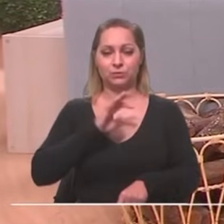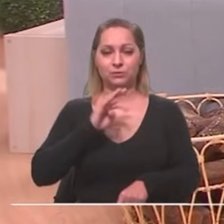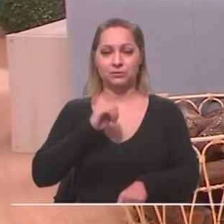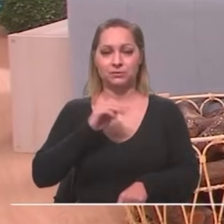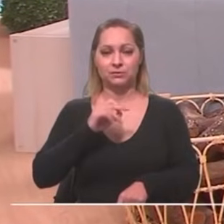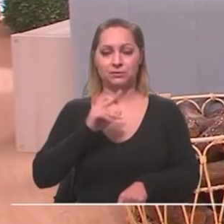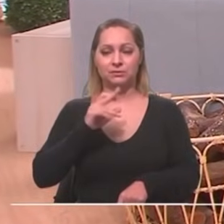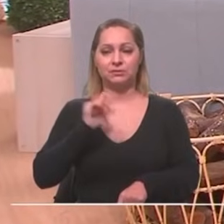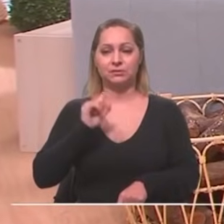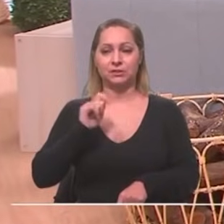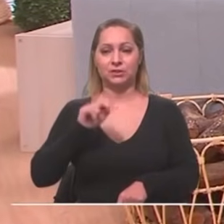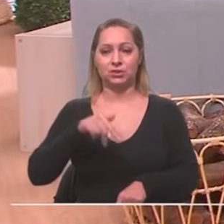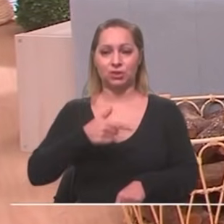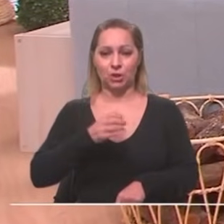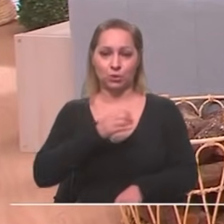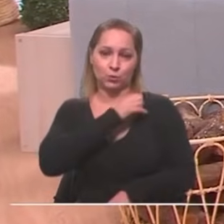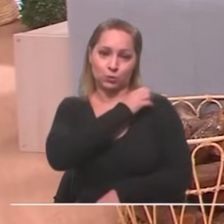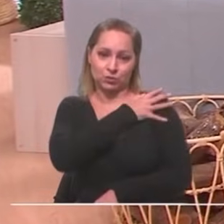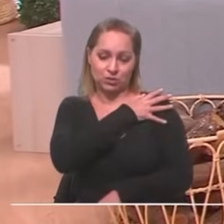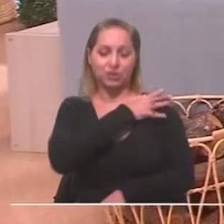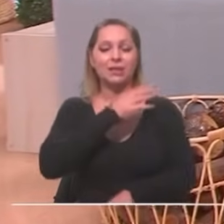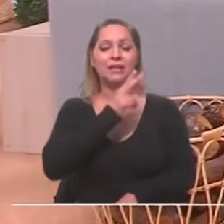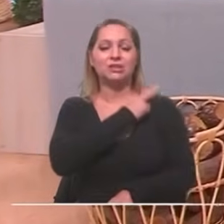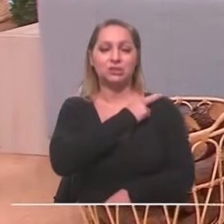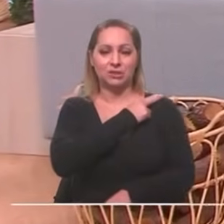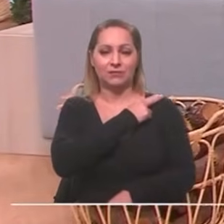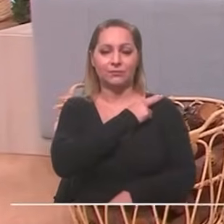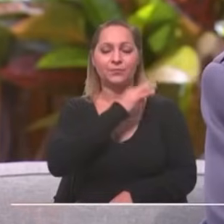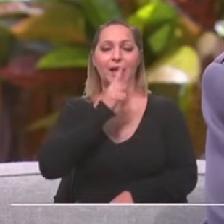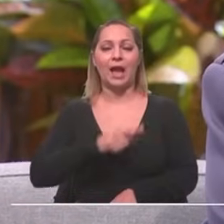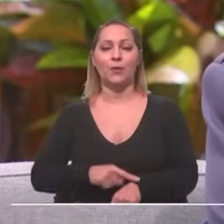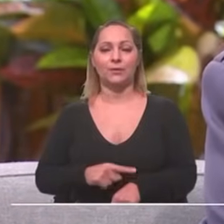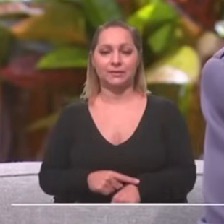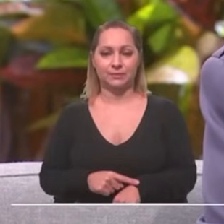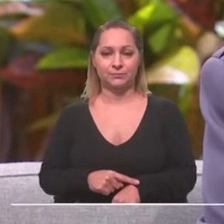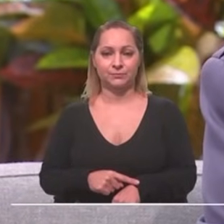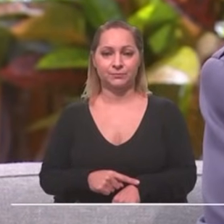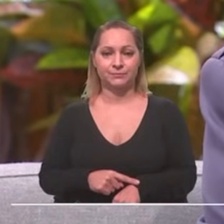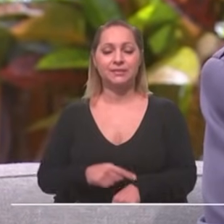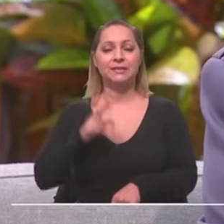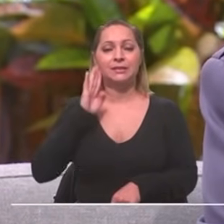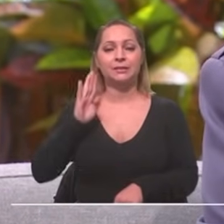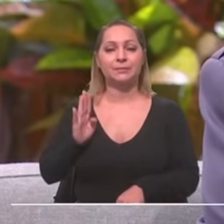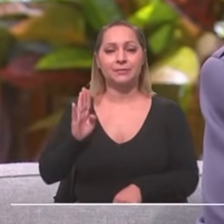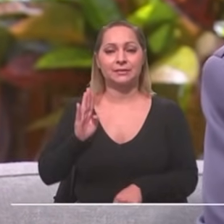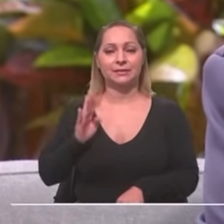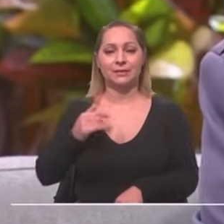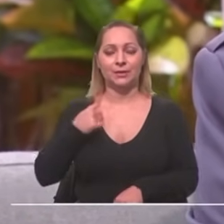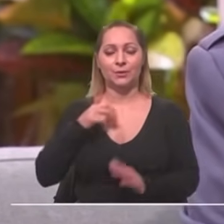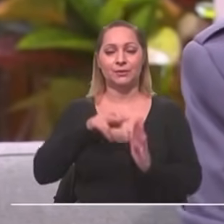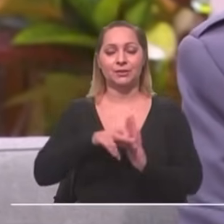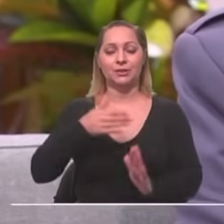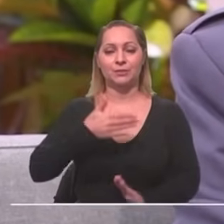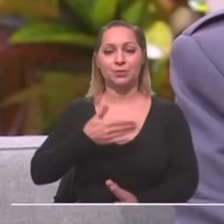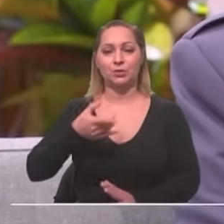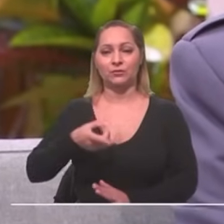Sargento-chefe, tenho-chefe? Sargento-chefe. Sim. Há quanto tempo é que está na vida militar? Entrei em